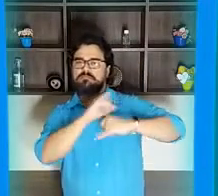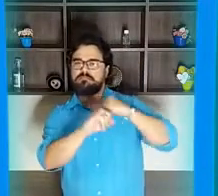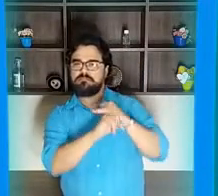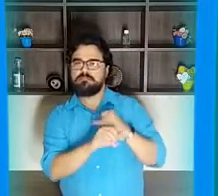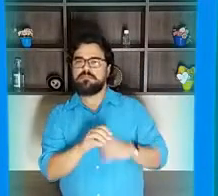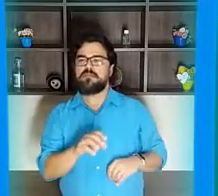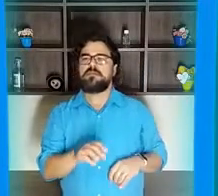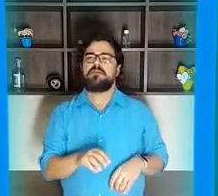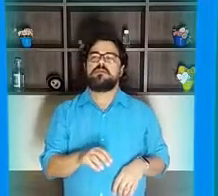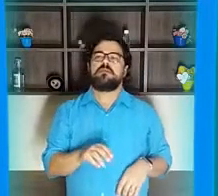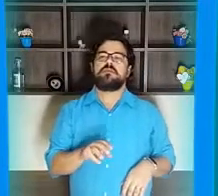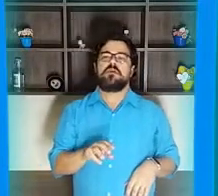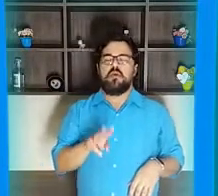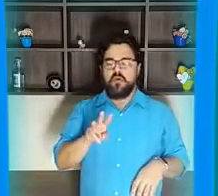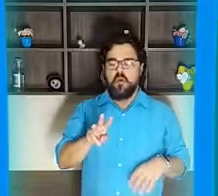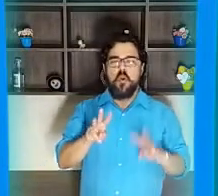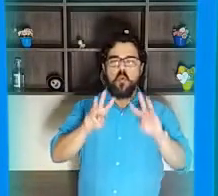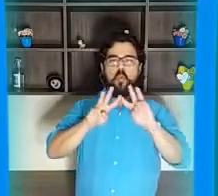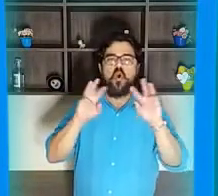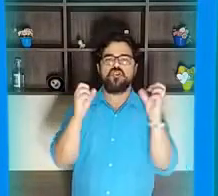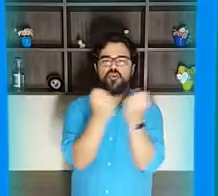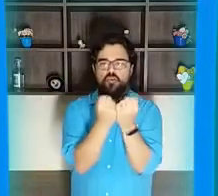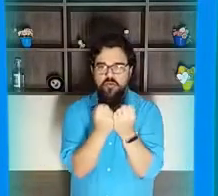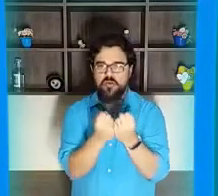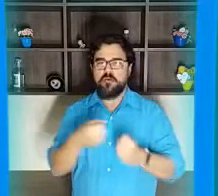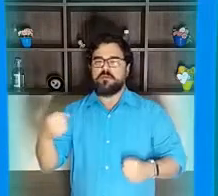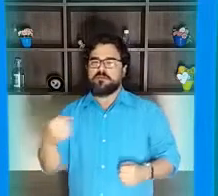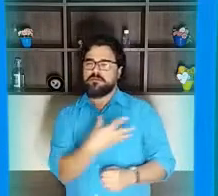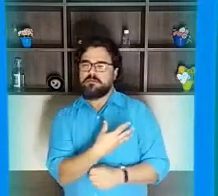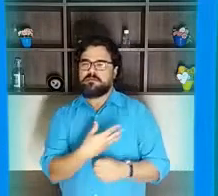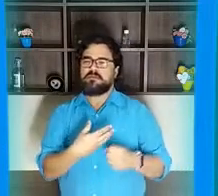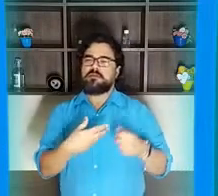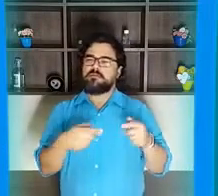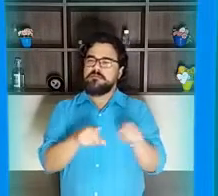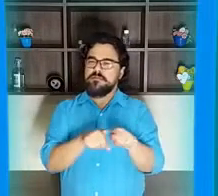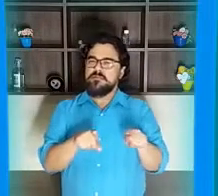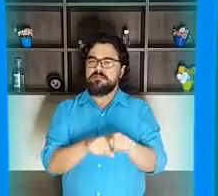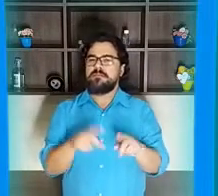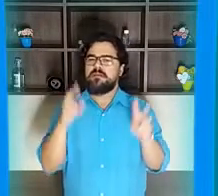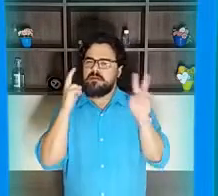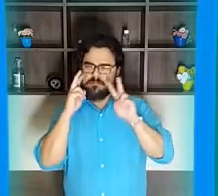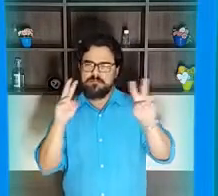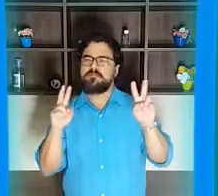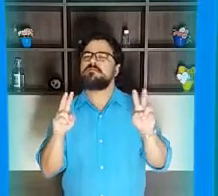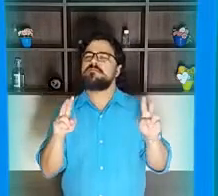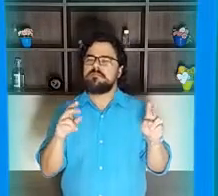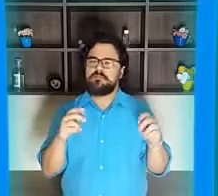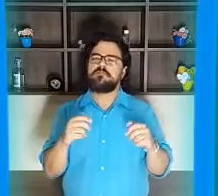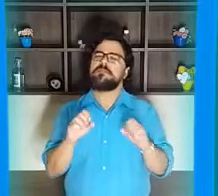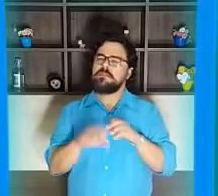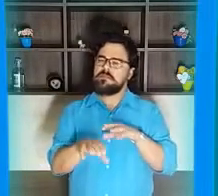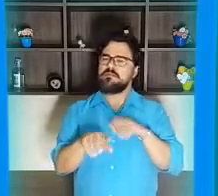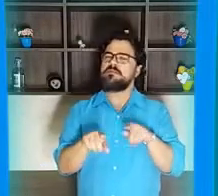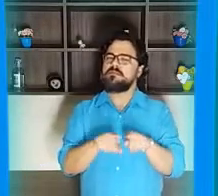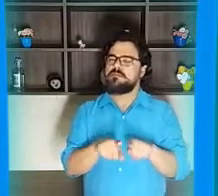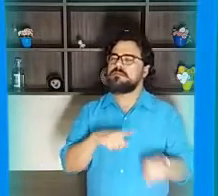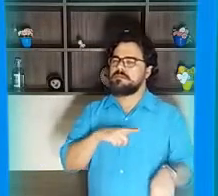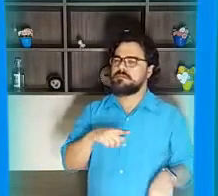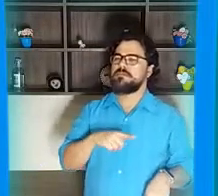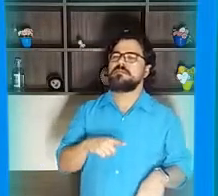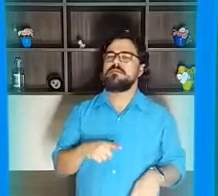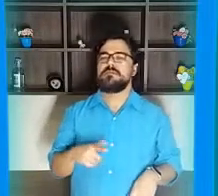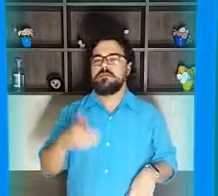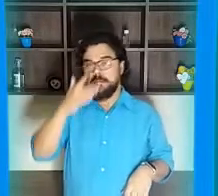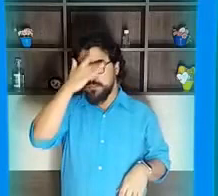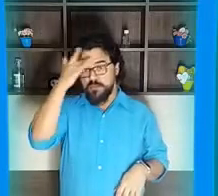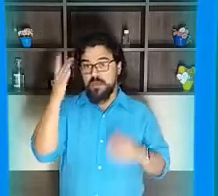vagas agora, que a gente está tendo online, fica de olho. Opa! Então, vamos lá, pessoal. Quem quiser participar, agora de